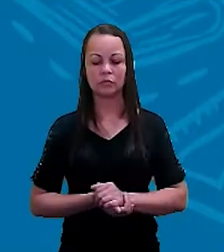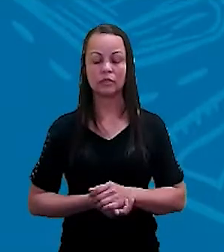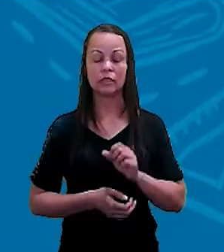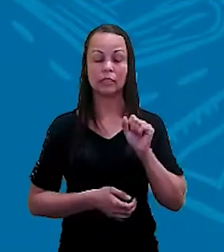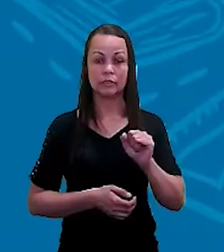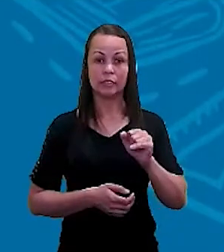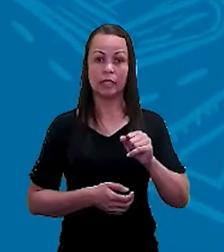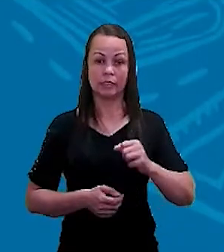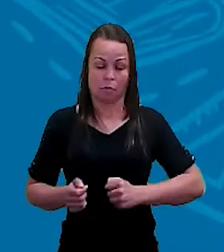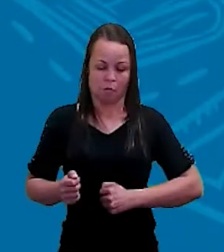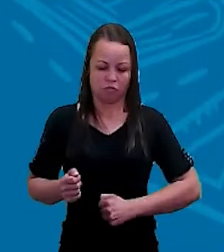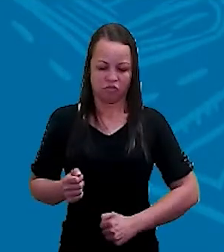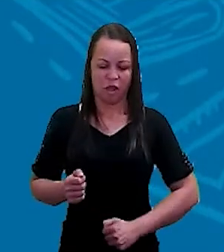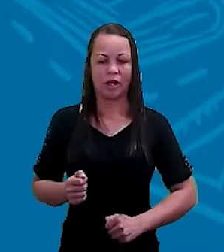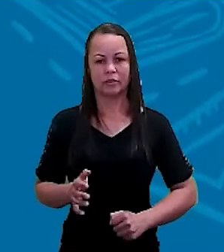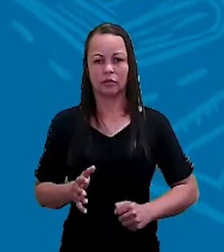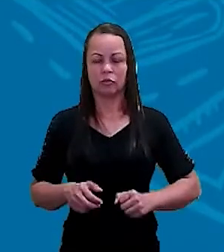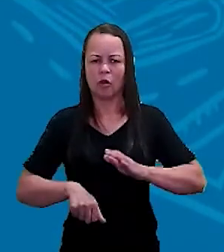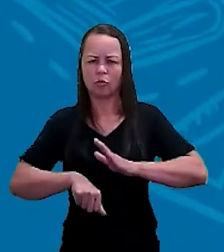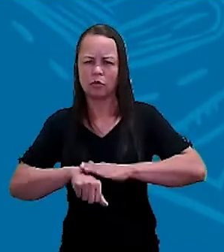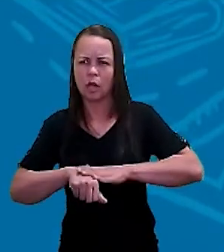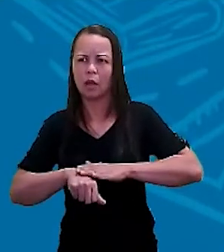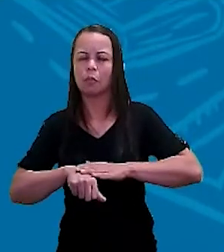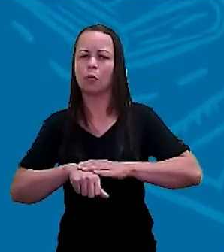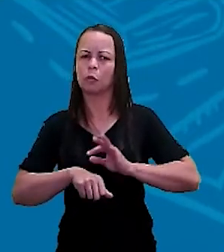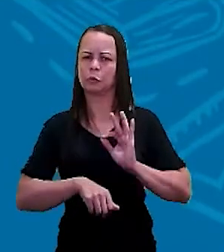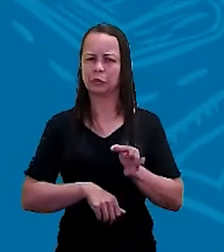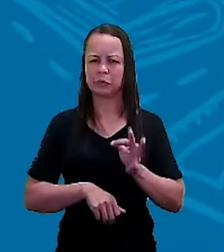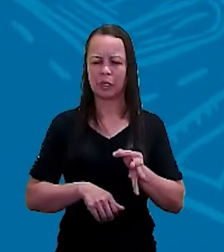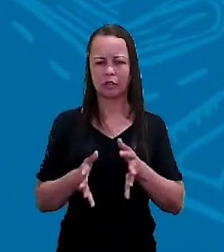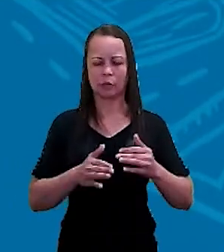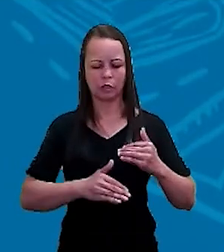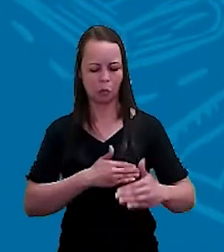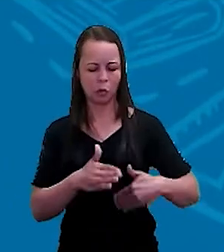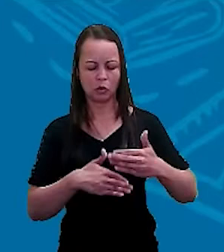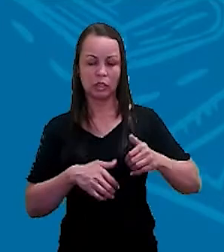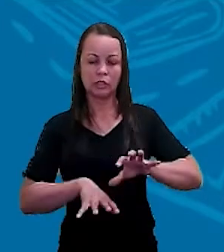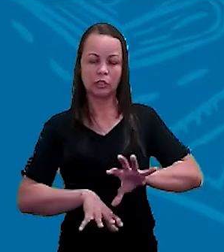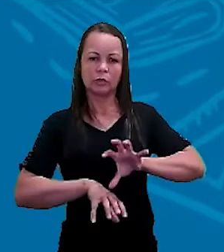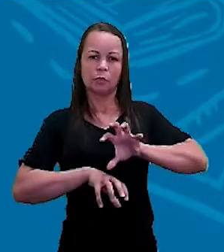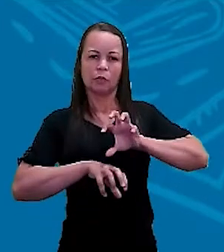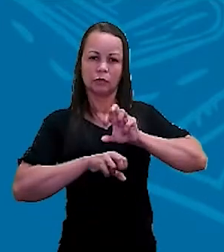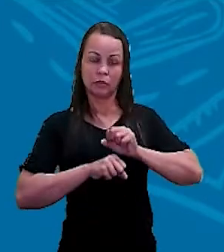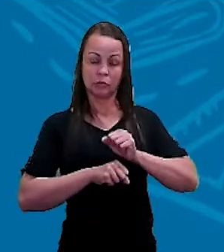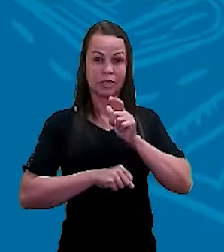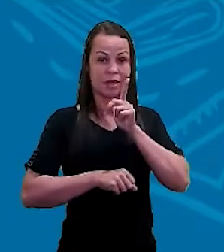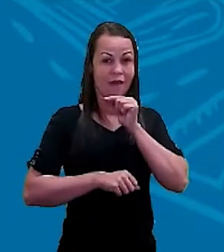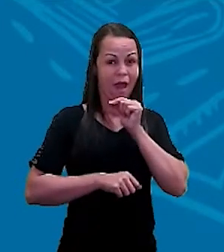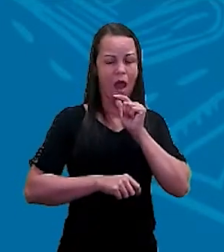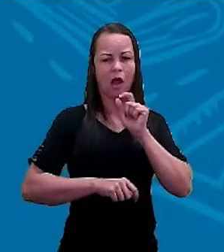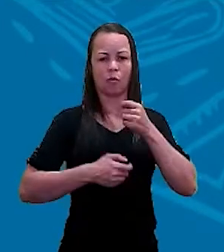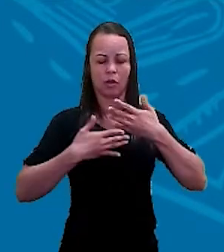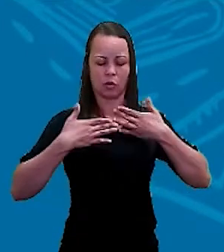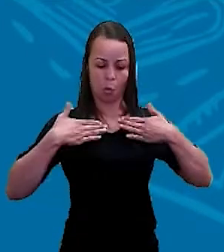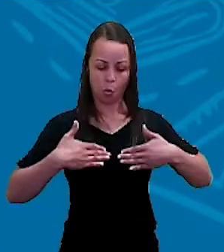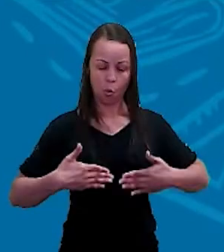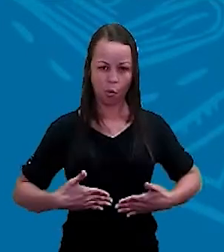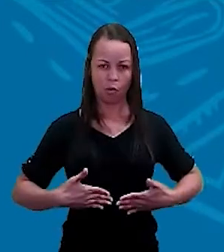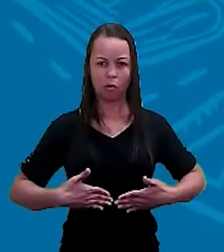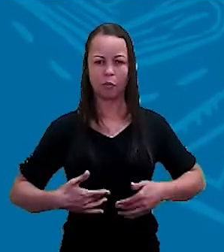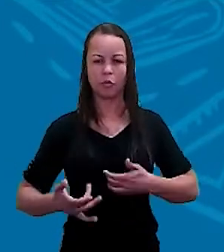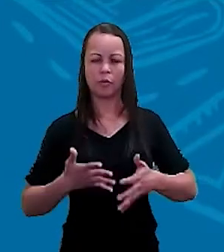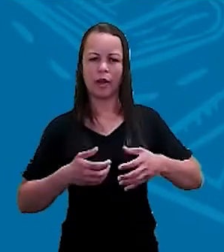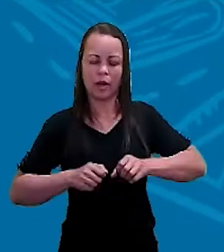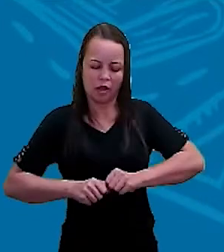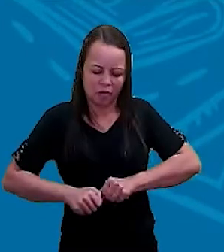fecal, ele não tiver um tempo hábil para ter o processo de absorção de água, o que vai acontecer com ela? Ela vai